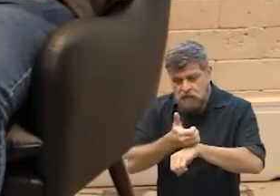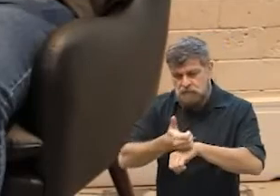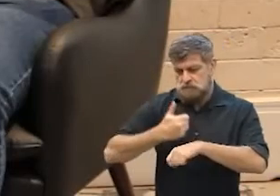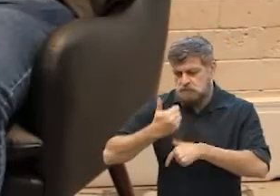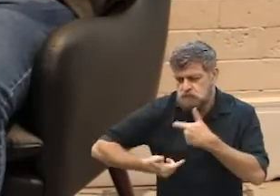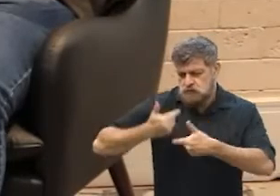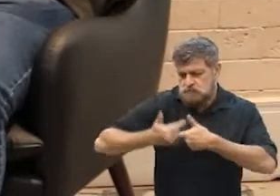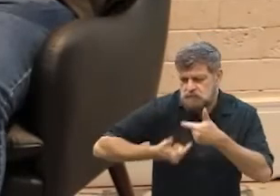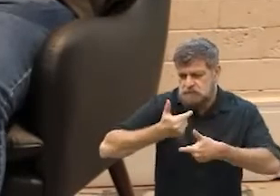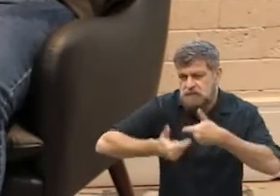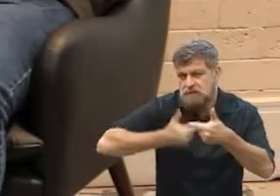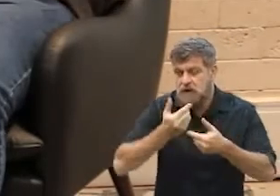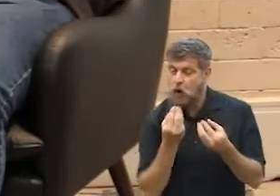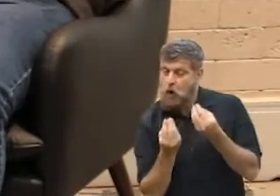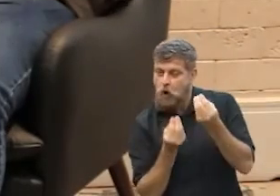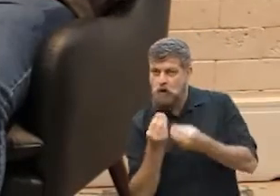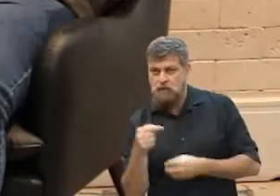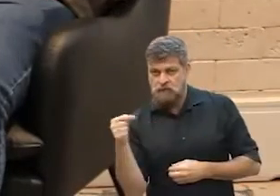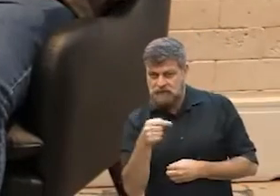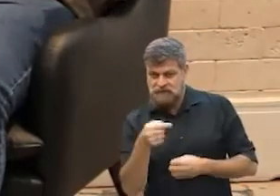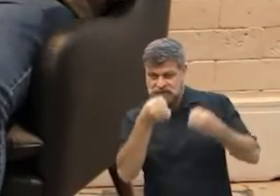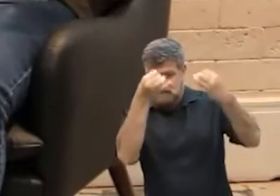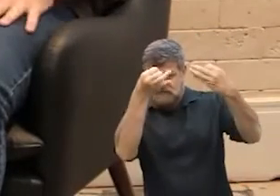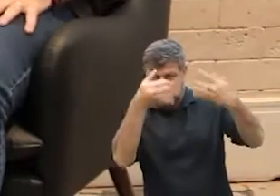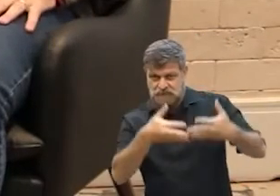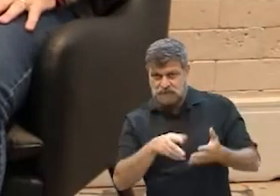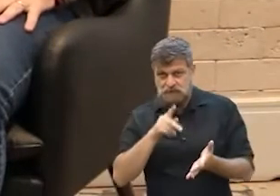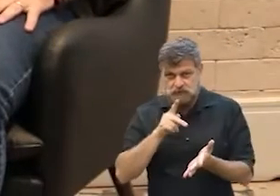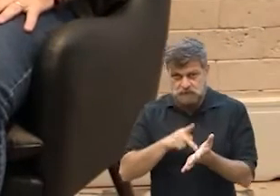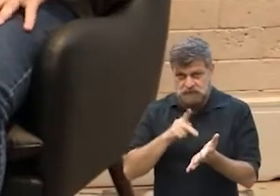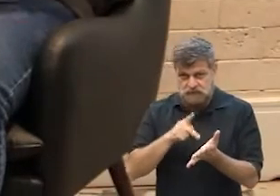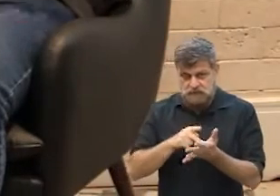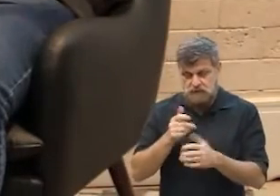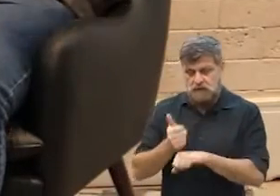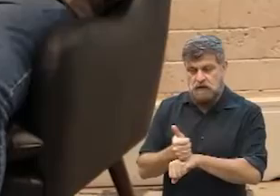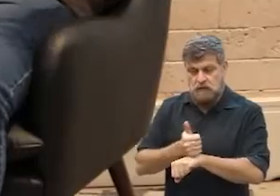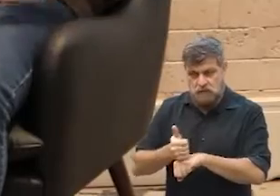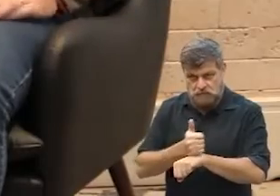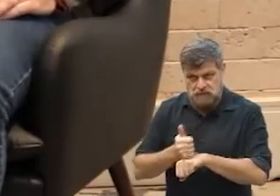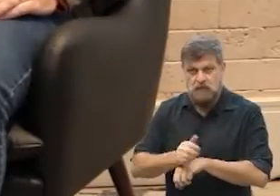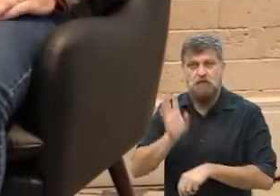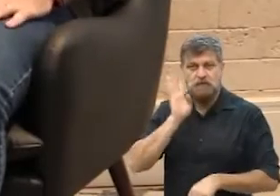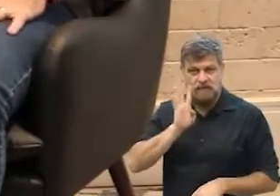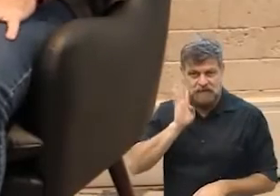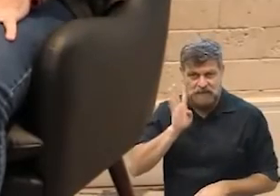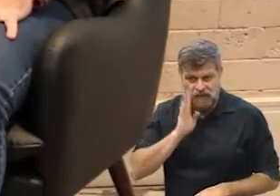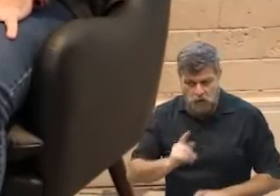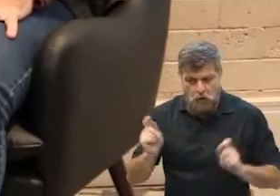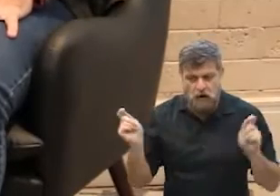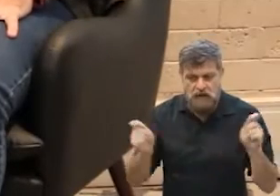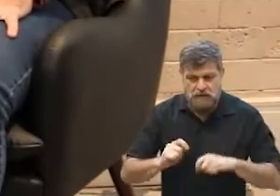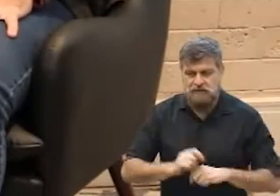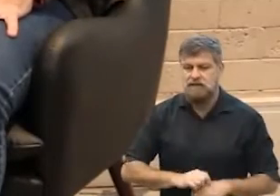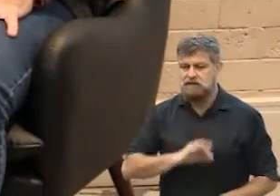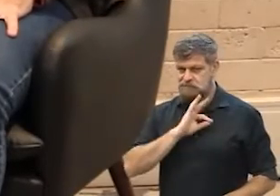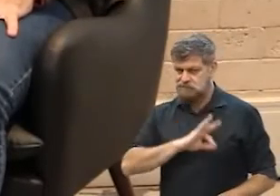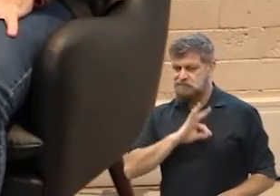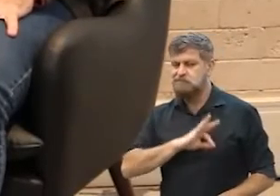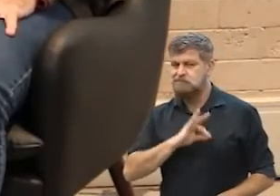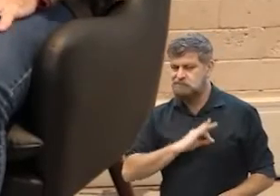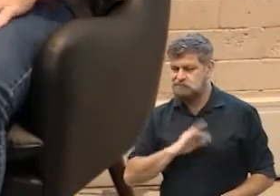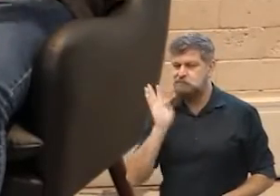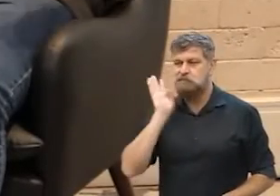um corretor. O Leandro está falando, de fato, é uma profissão bem bacana, que pode ter um retorno financeiro